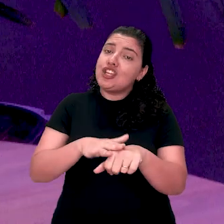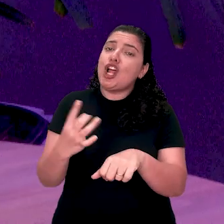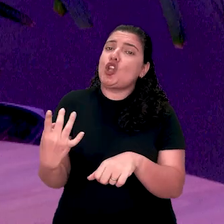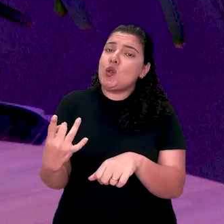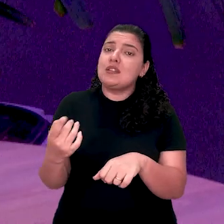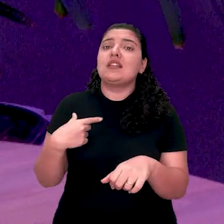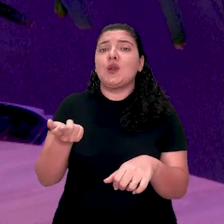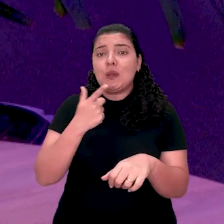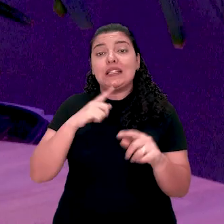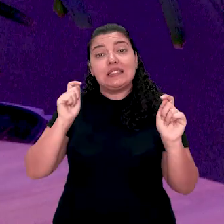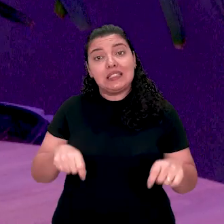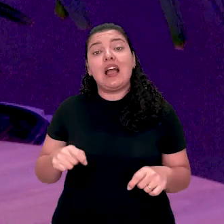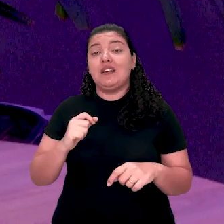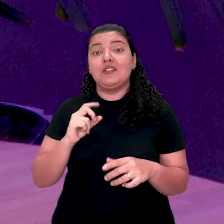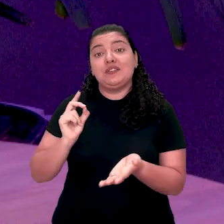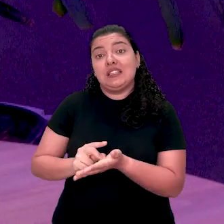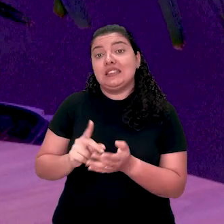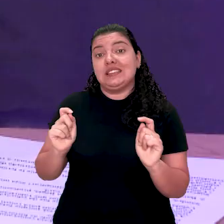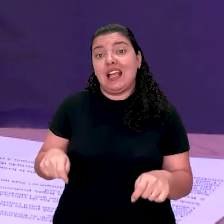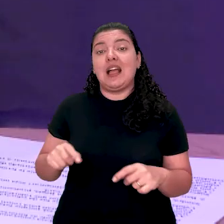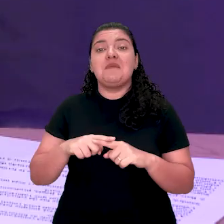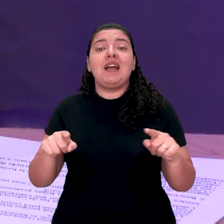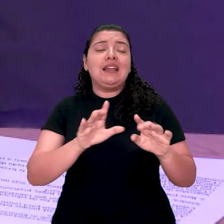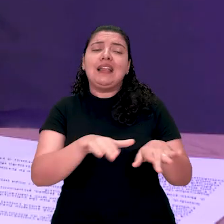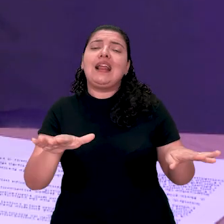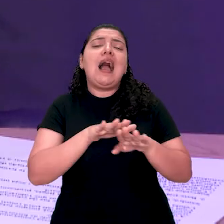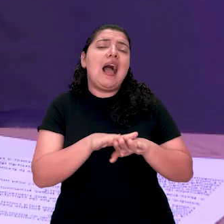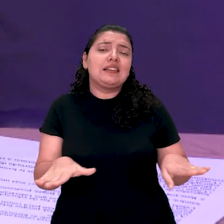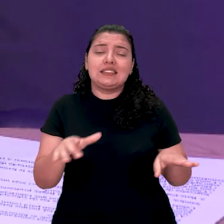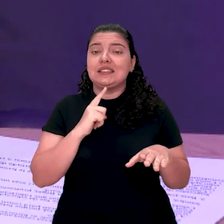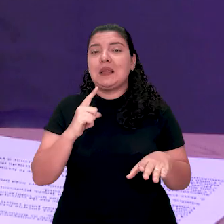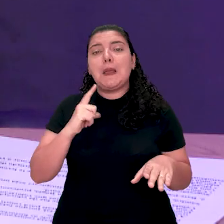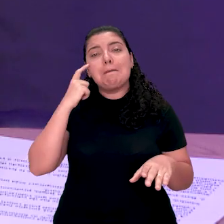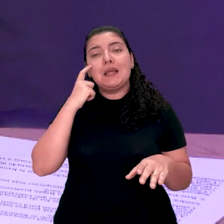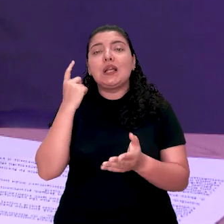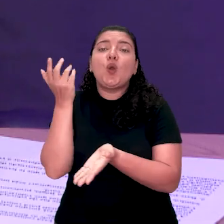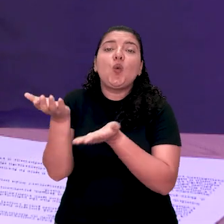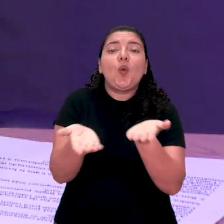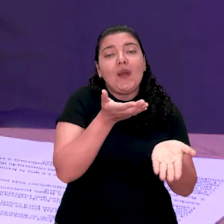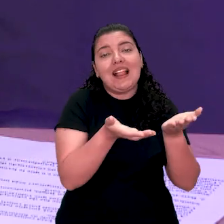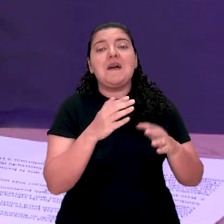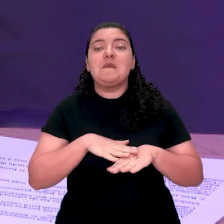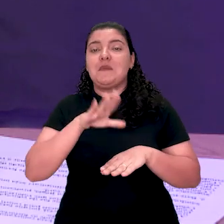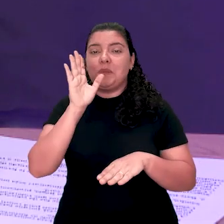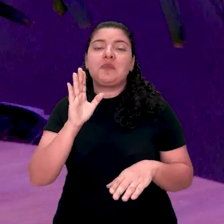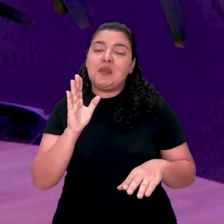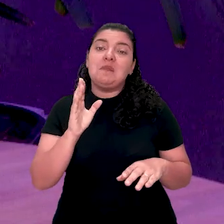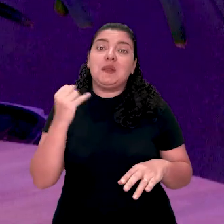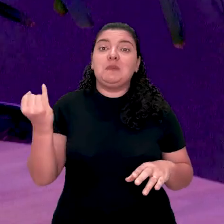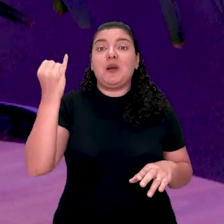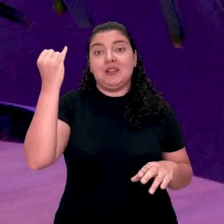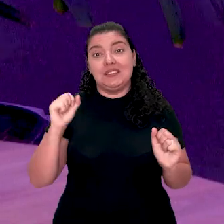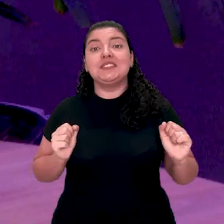coisas dela que ela tem condição. E você tinha realmente condição, né? Mas a criança, ela tem esse olhar cuidadoso também. Mas foi muito